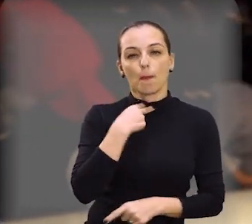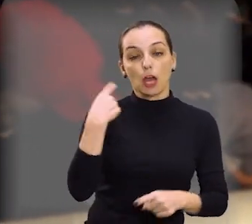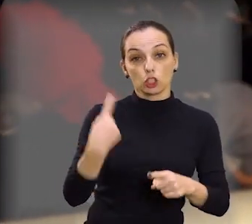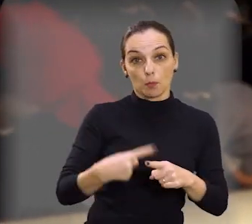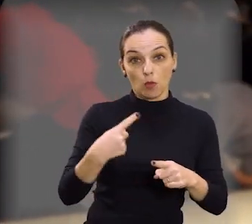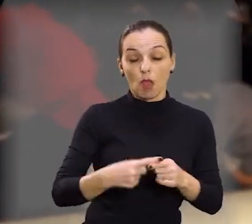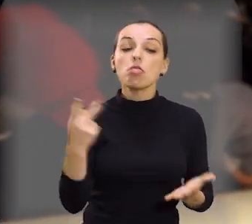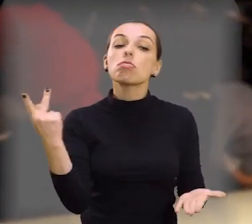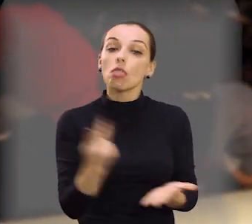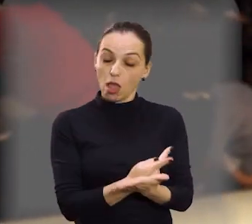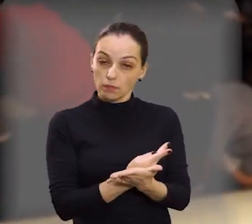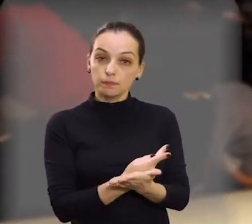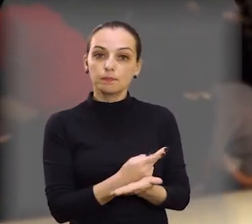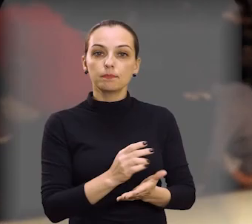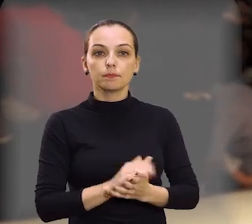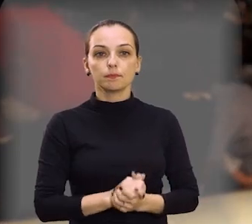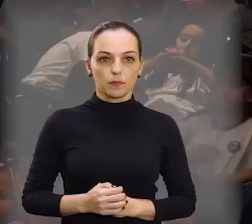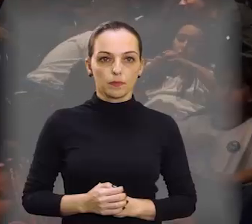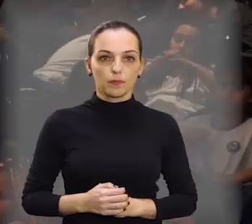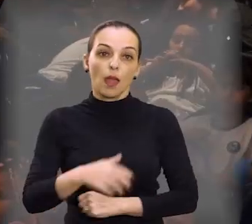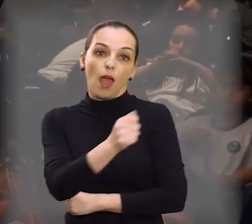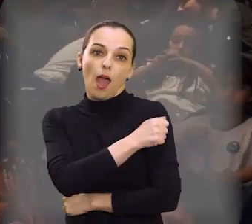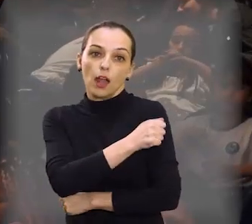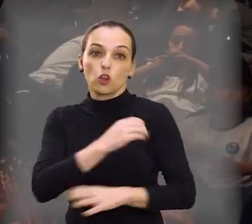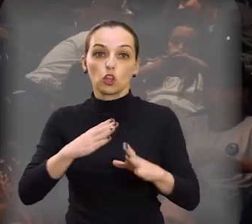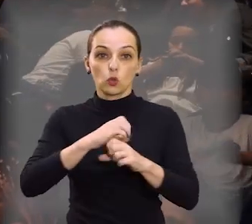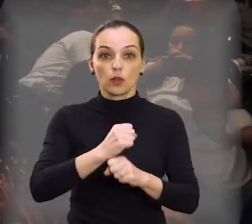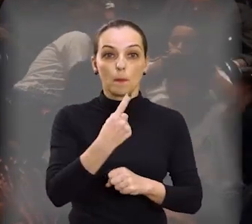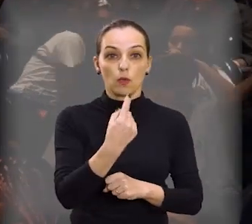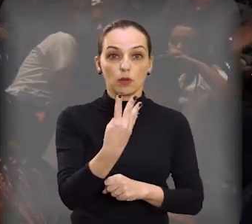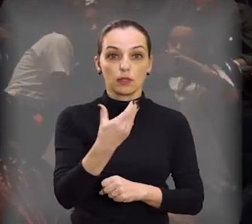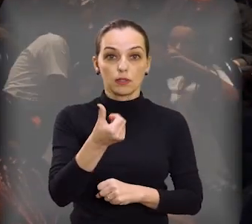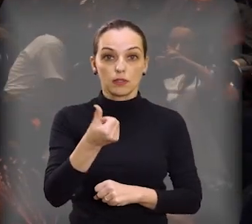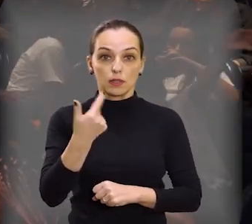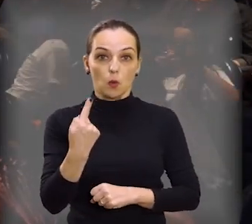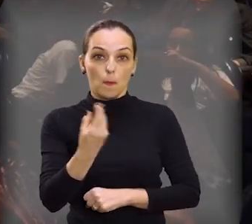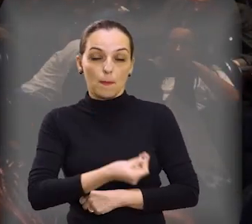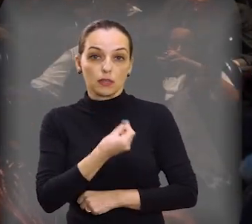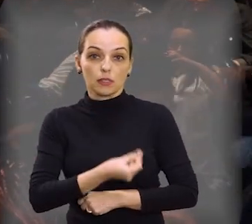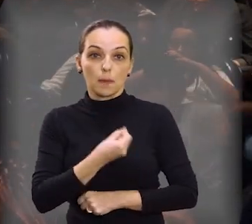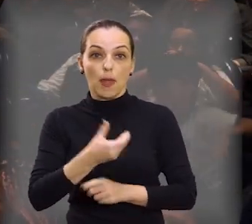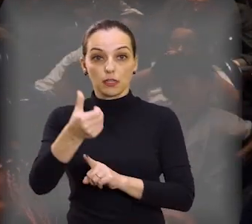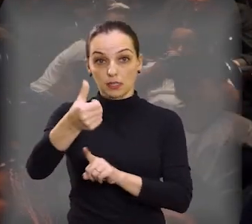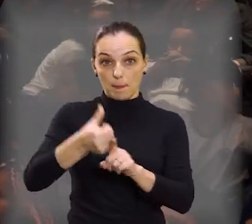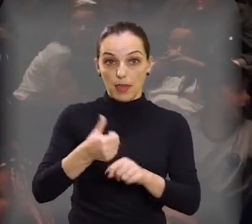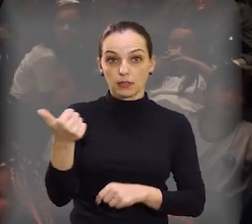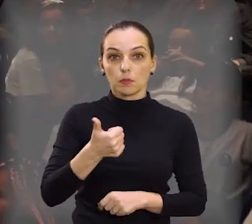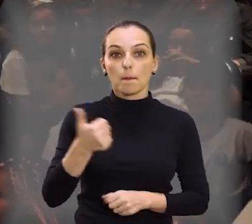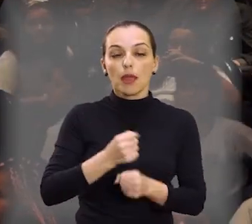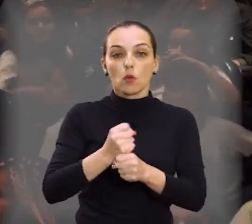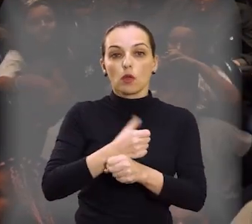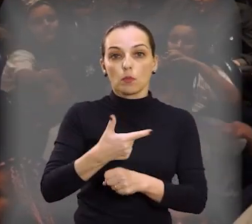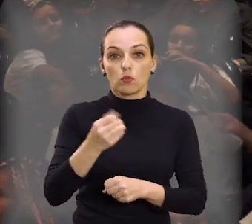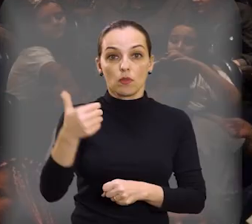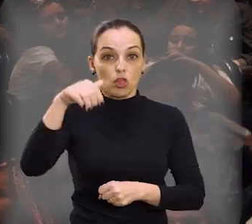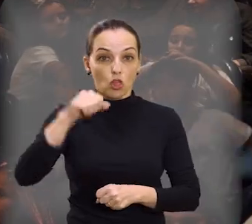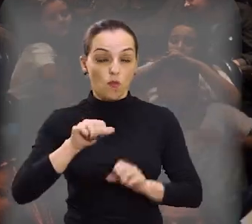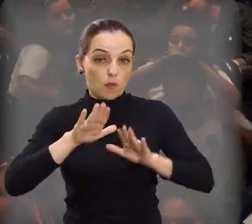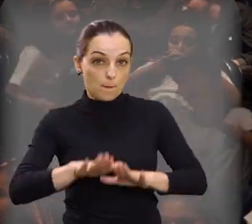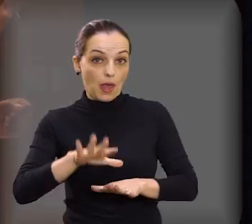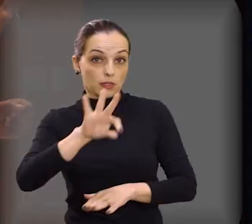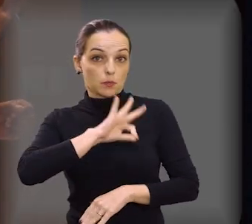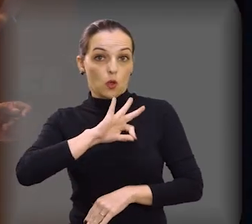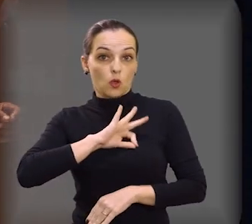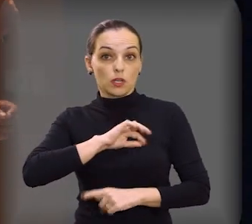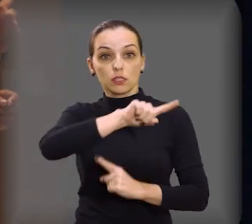com outras pessoas. Isso é muito errado. Com 1.461 formandos no primeiro semestre de